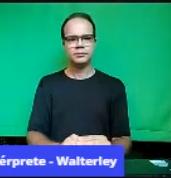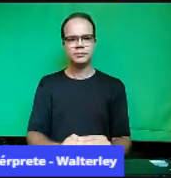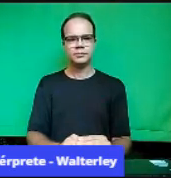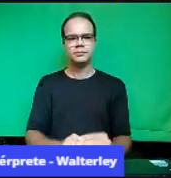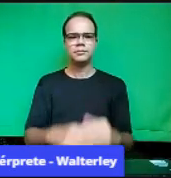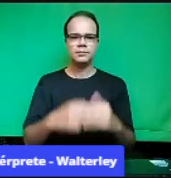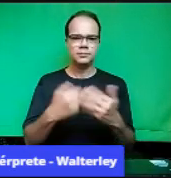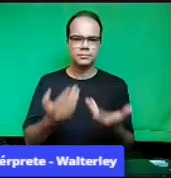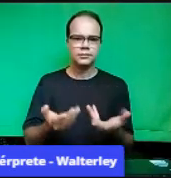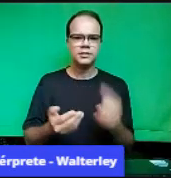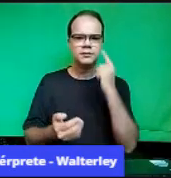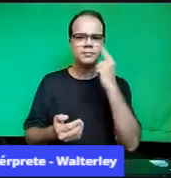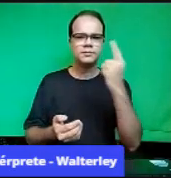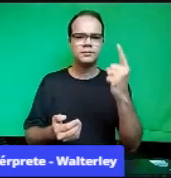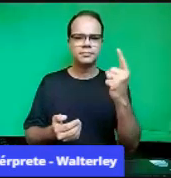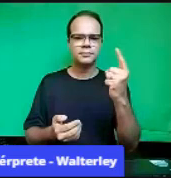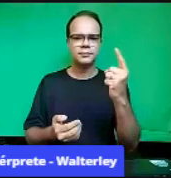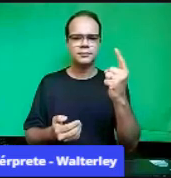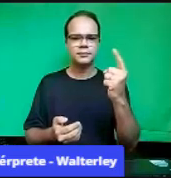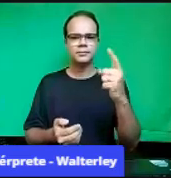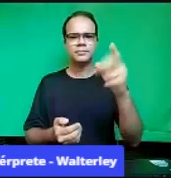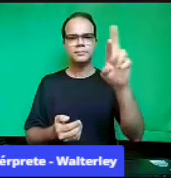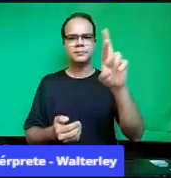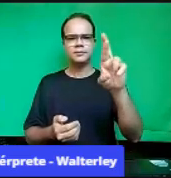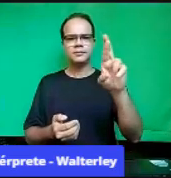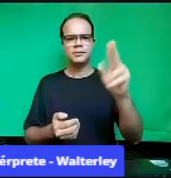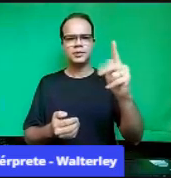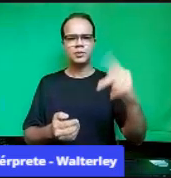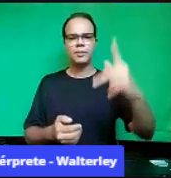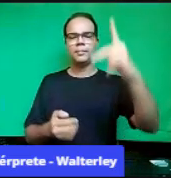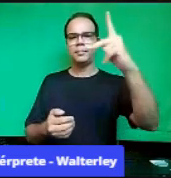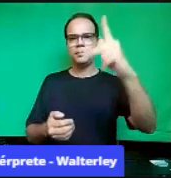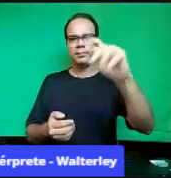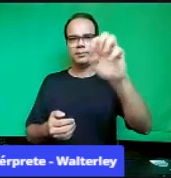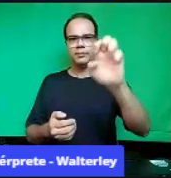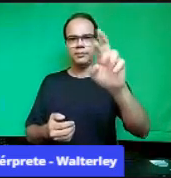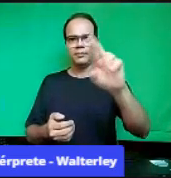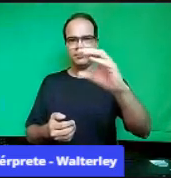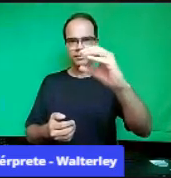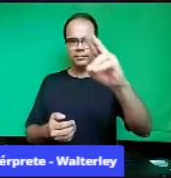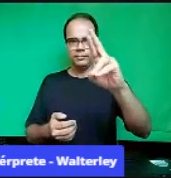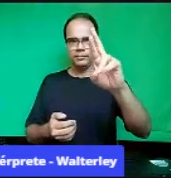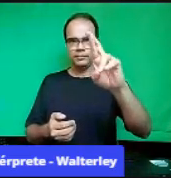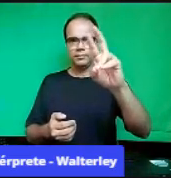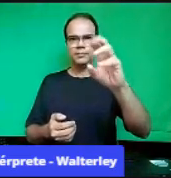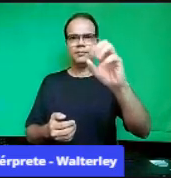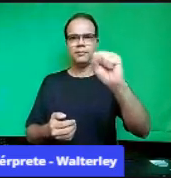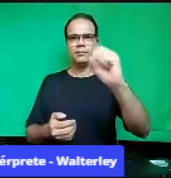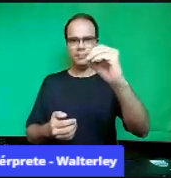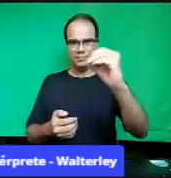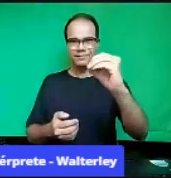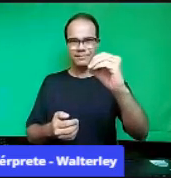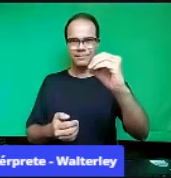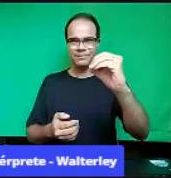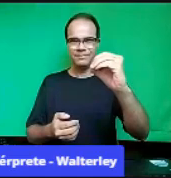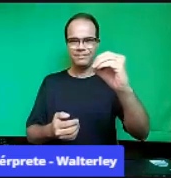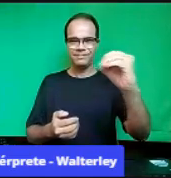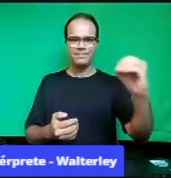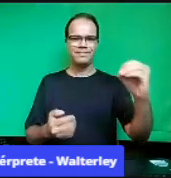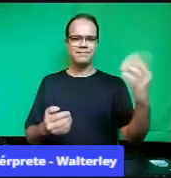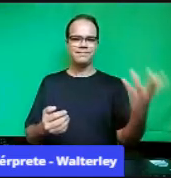Ela também está anexa, né? É o percurso, aqui a gente dispõe para